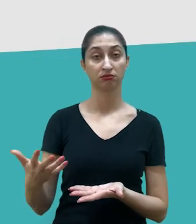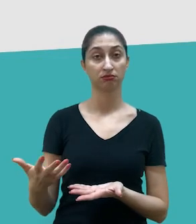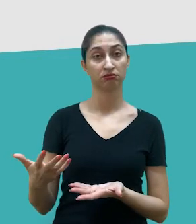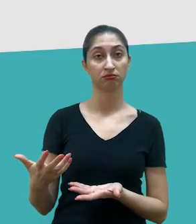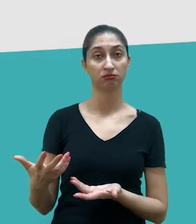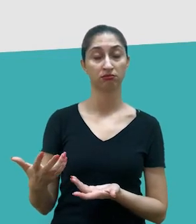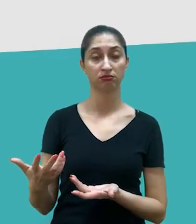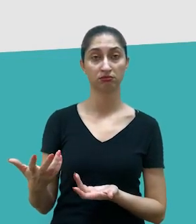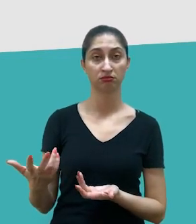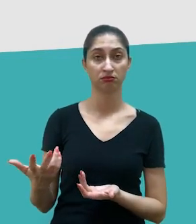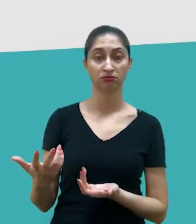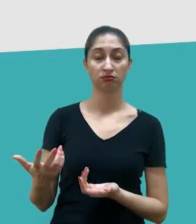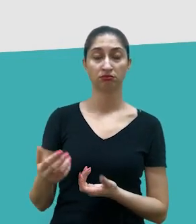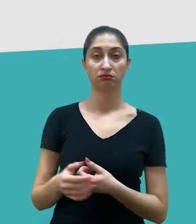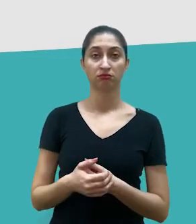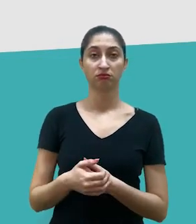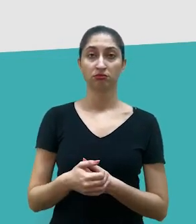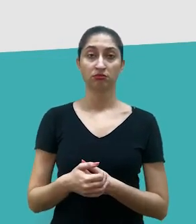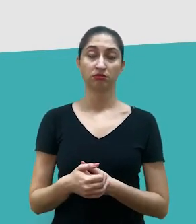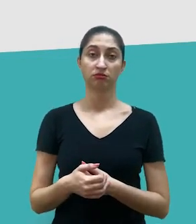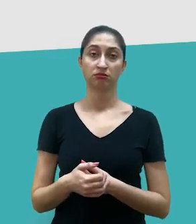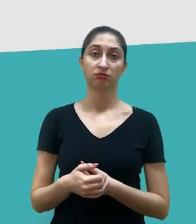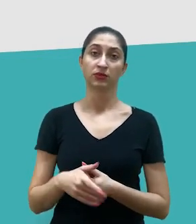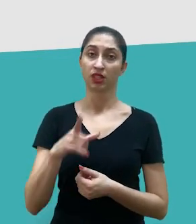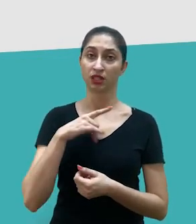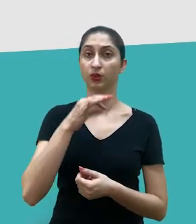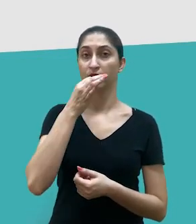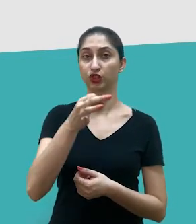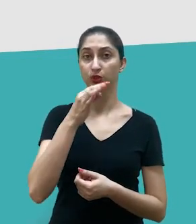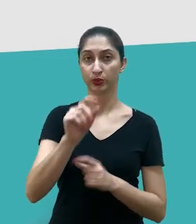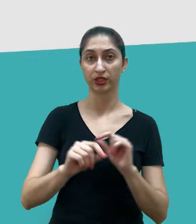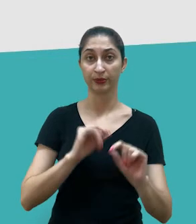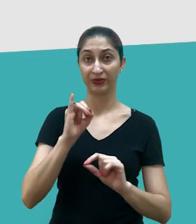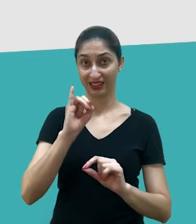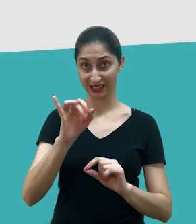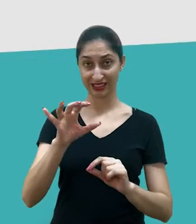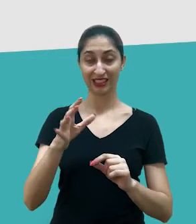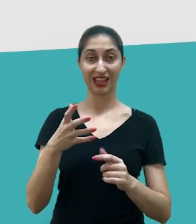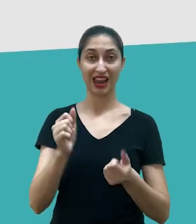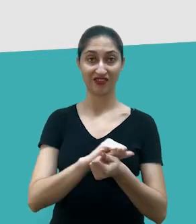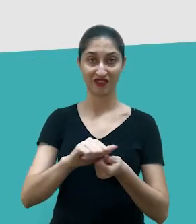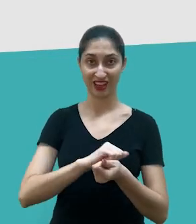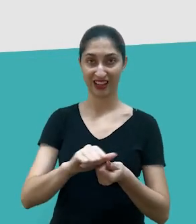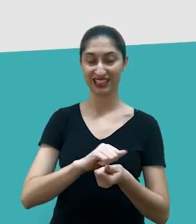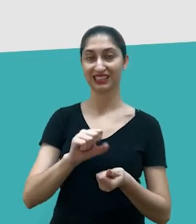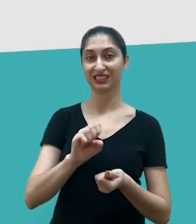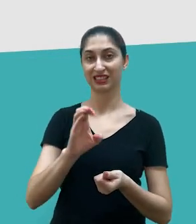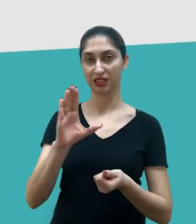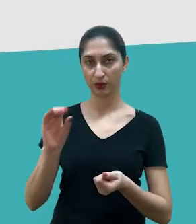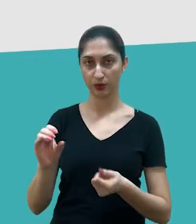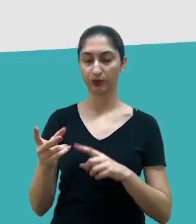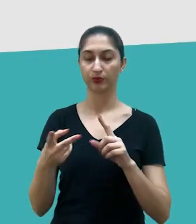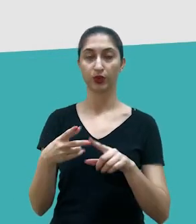aqui tem uma indicação mais sofisticada, que é quando é lavar a seco, quando é lavagem